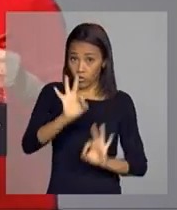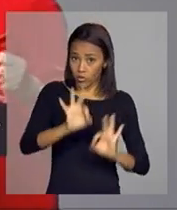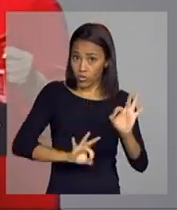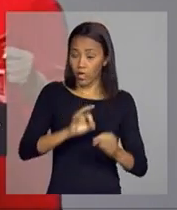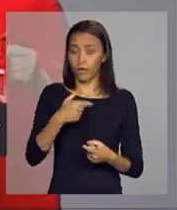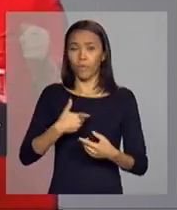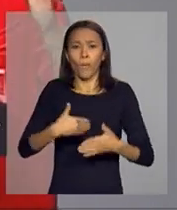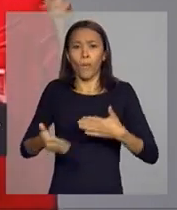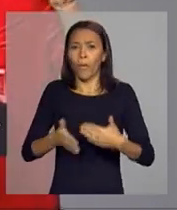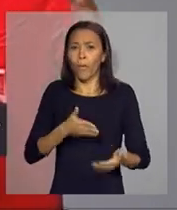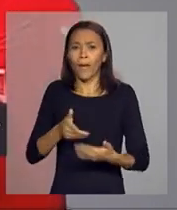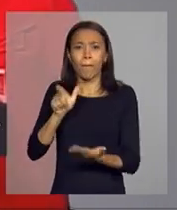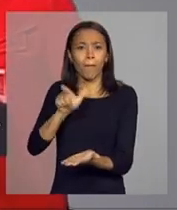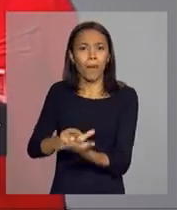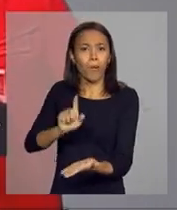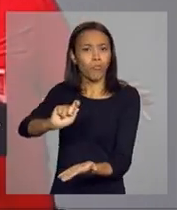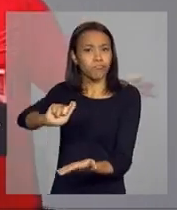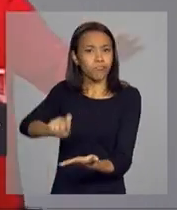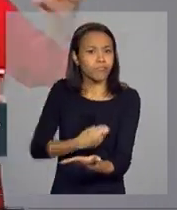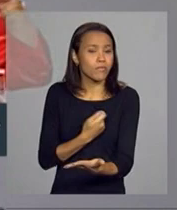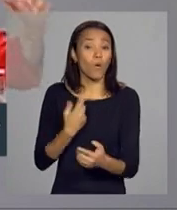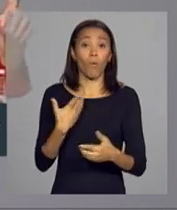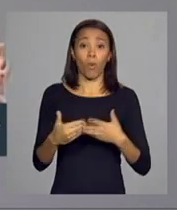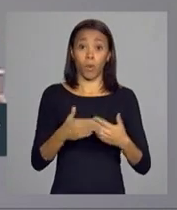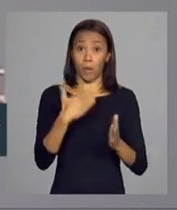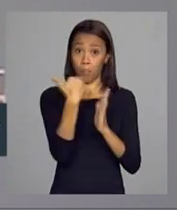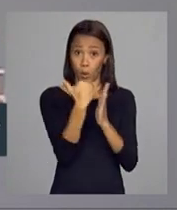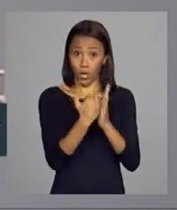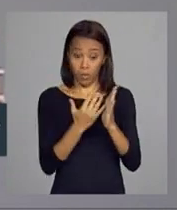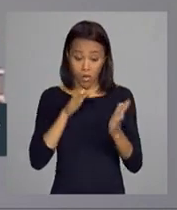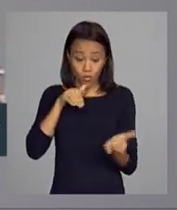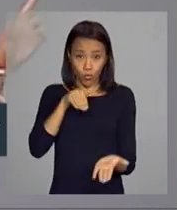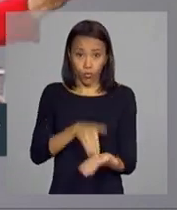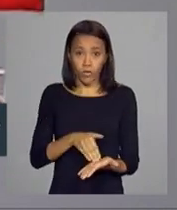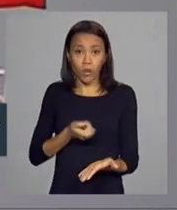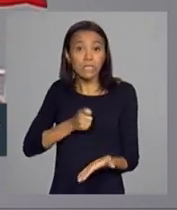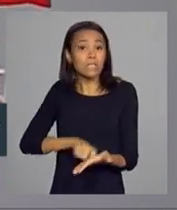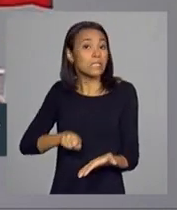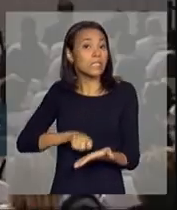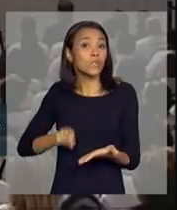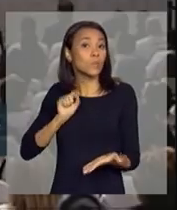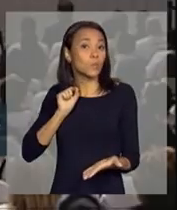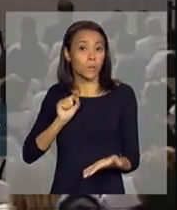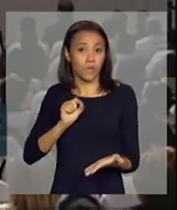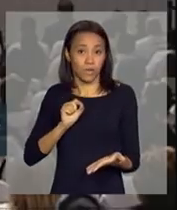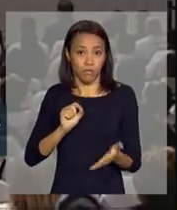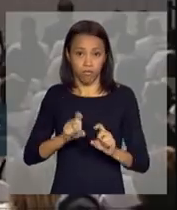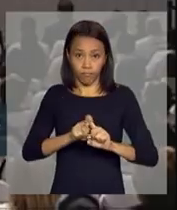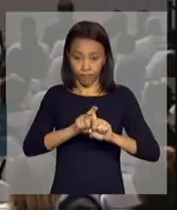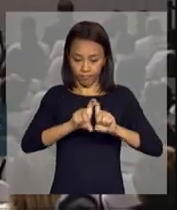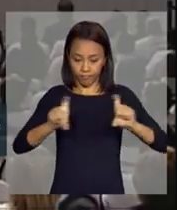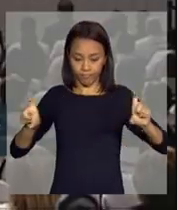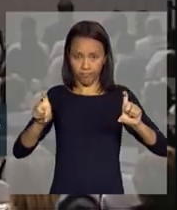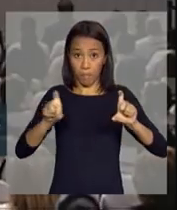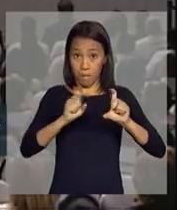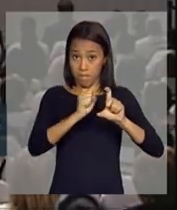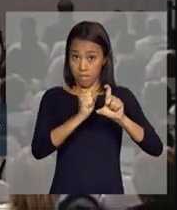qualquer papel, qualquer programa, lá embaixo está escrito assim, ali embaixo.